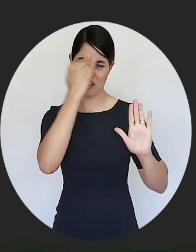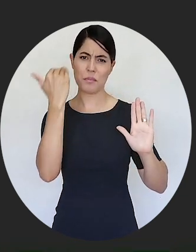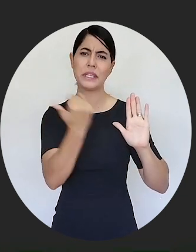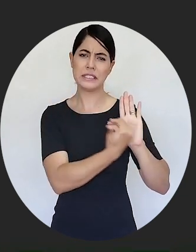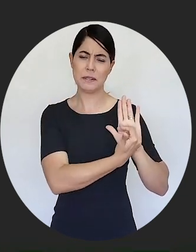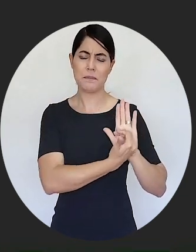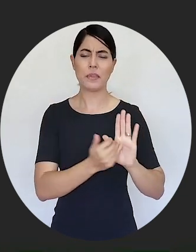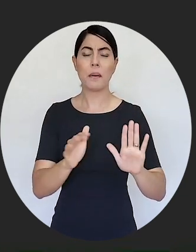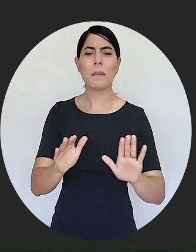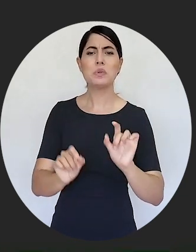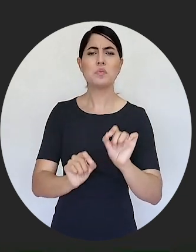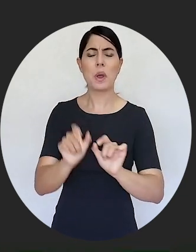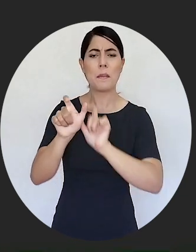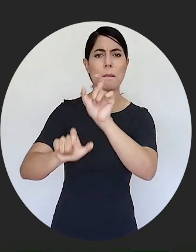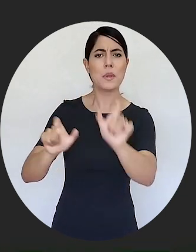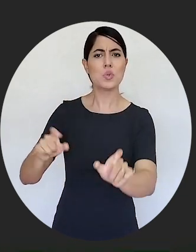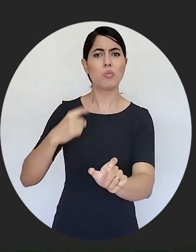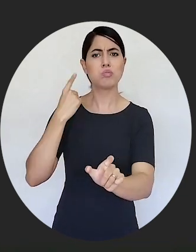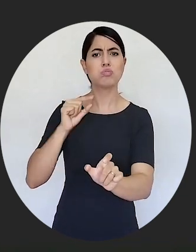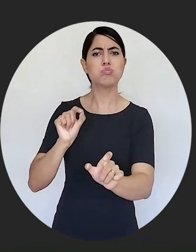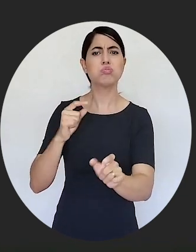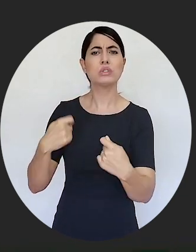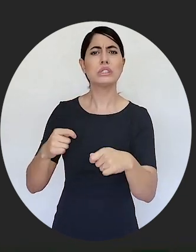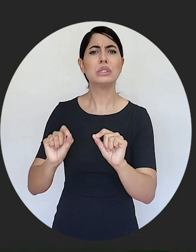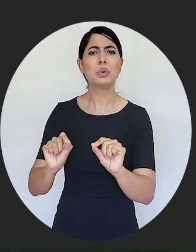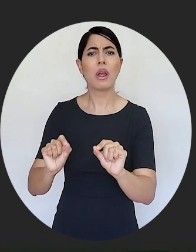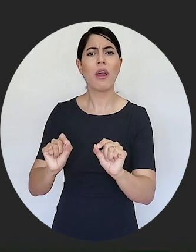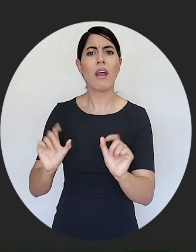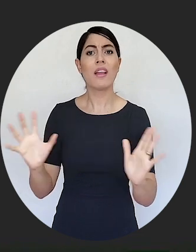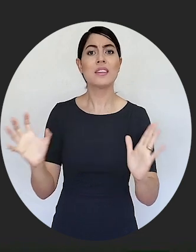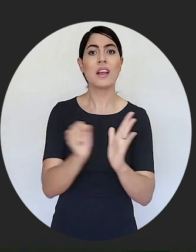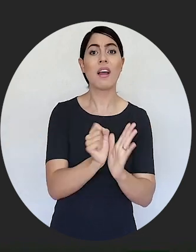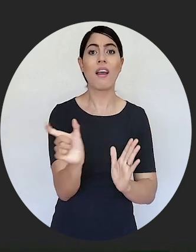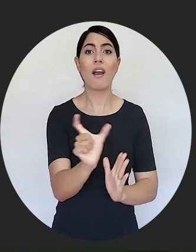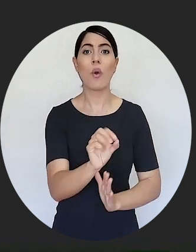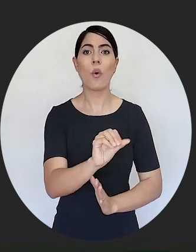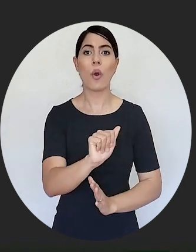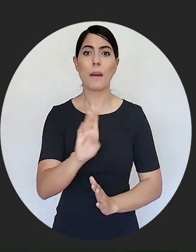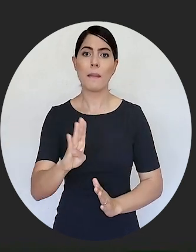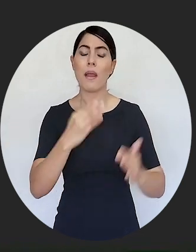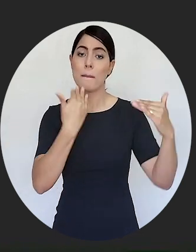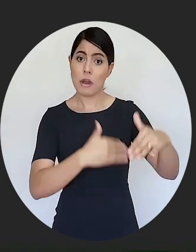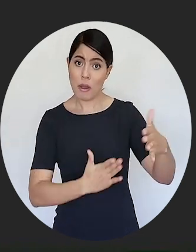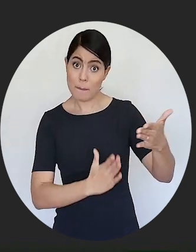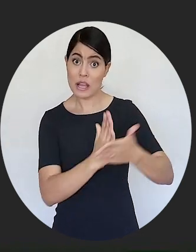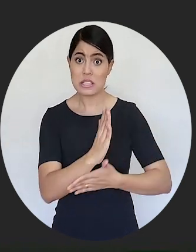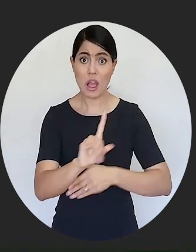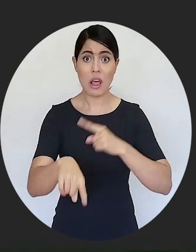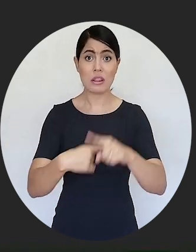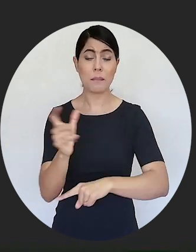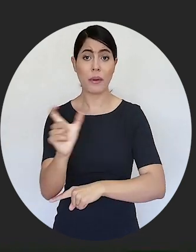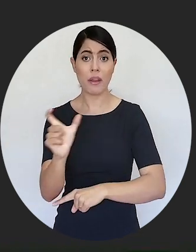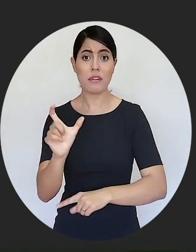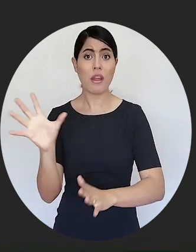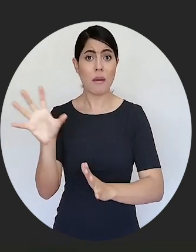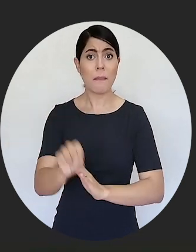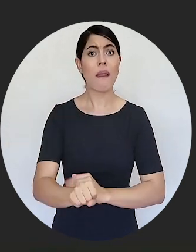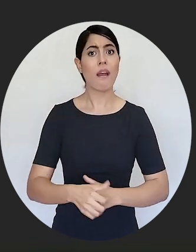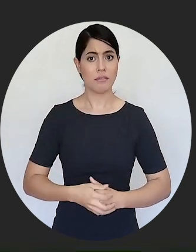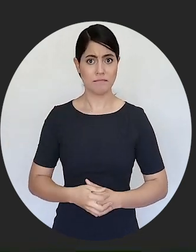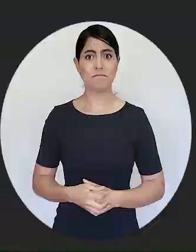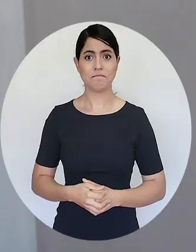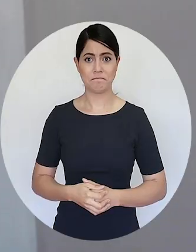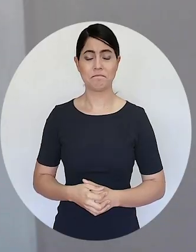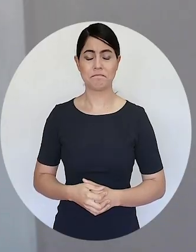para que eu seja advogado, o que eu preciso fazer? Me inscrever na Ordem dos Advogados do Brasil, prestar esse compromisso que eu resumi um pouquinho, ainda há pouco, nessa